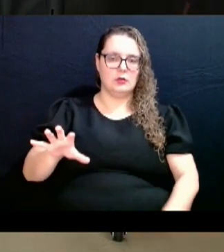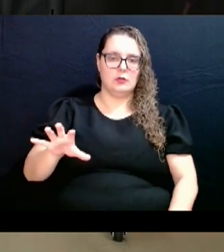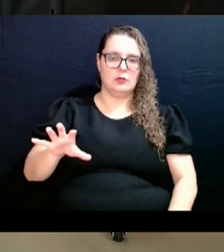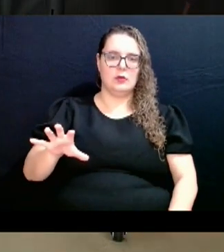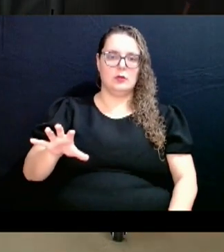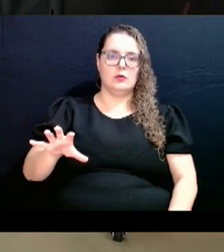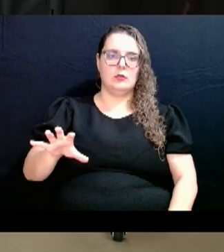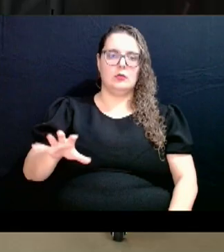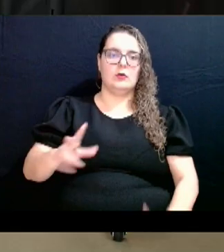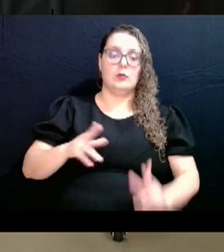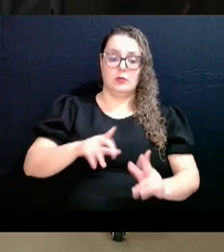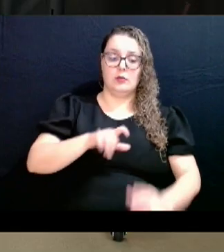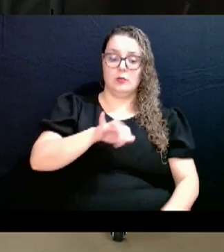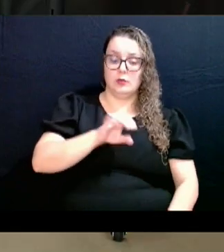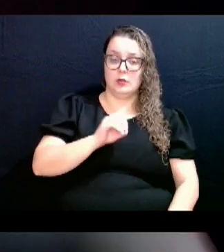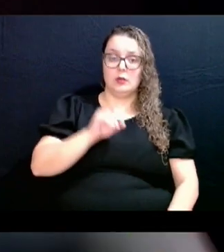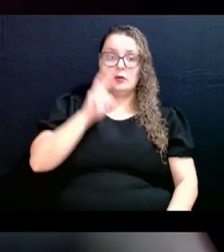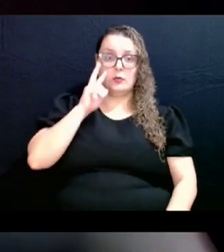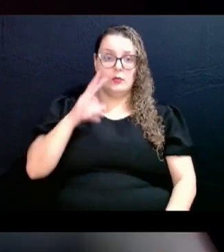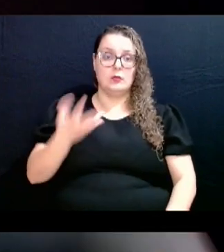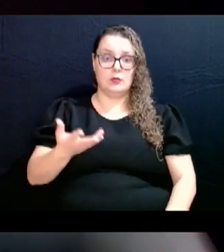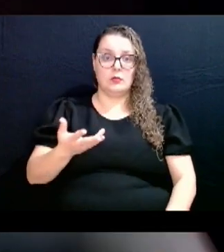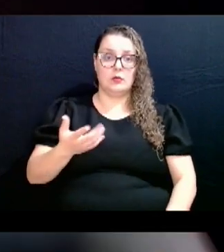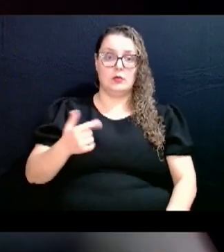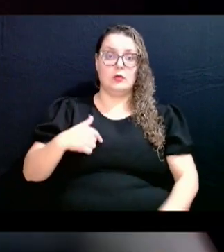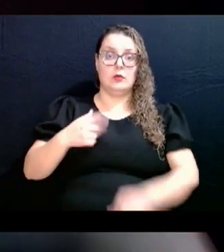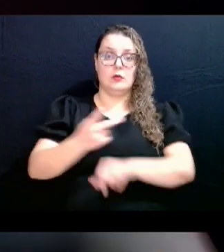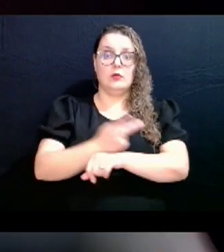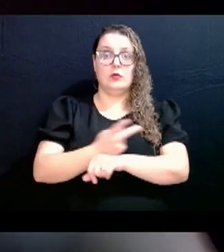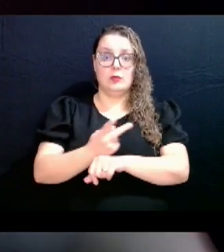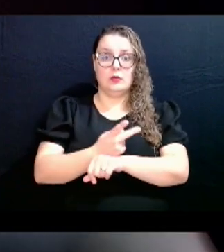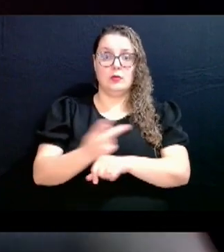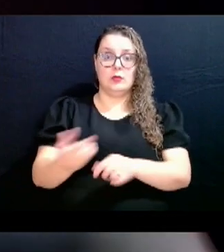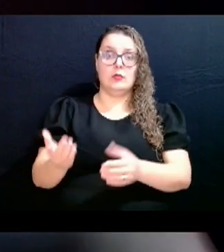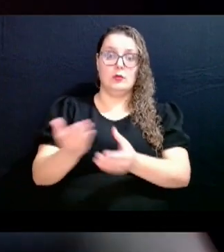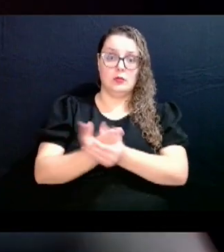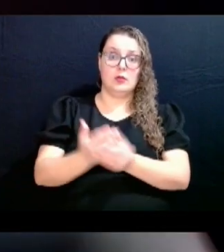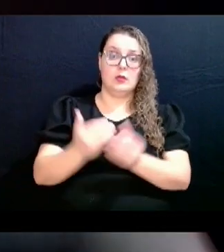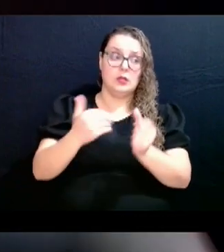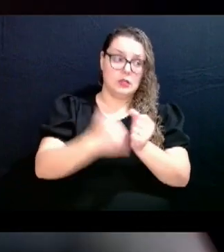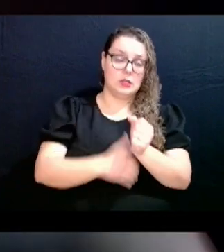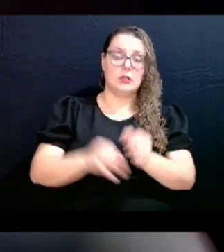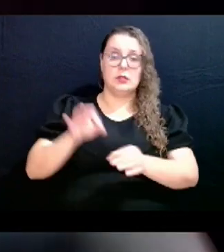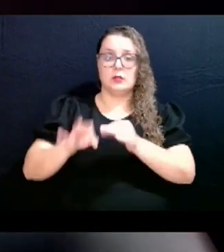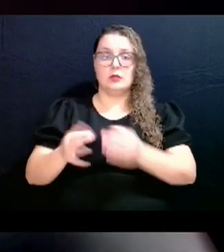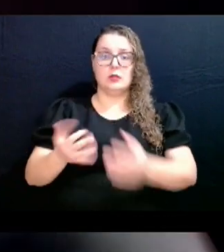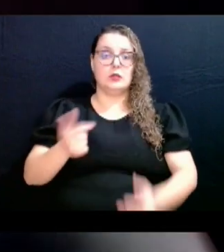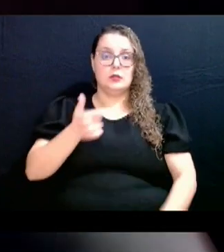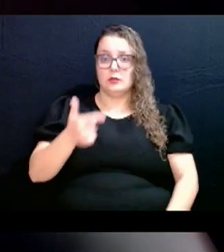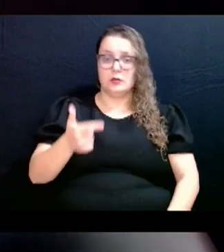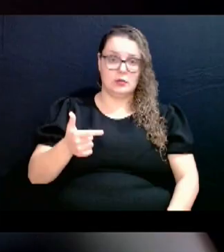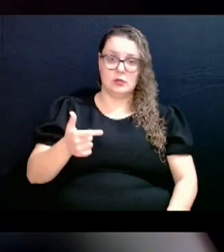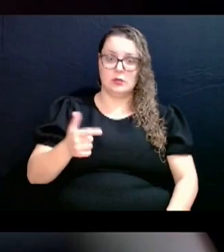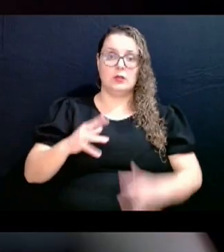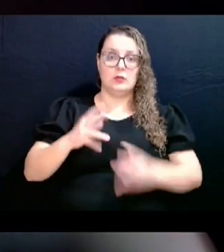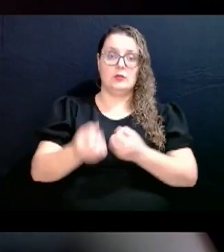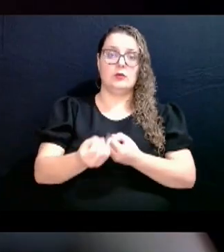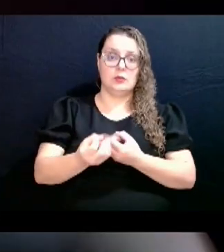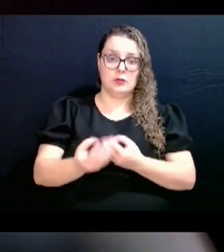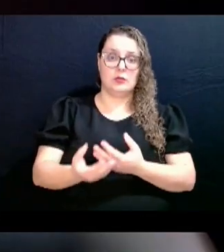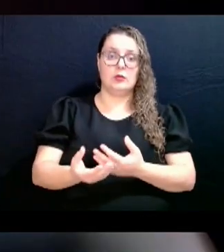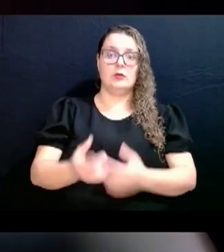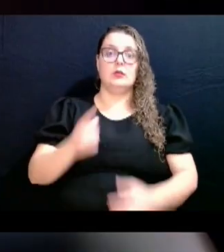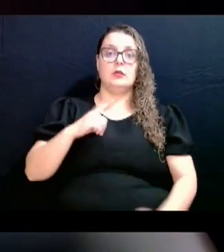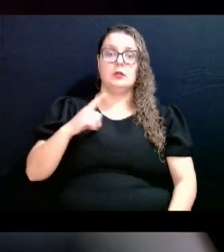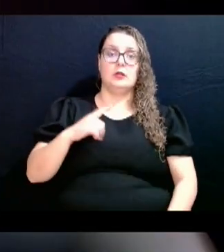que a gente viu, até fui procurar, mas o processo tramita em segredo de justiça, então a gente não tem todas as informações, a gente tem o que a mídia